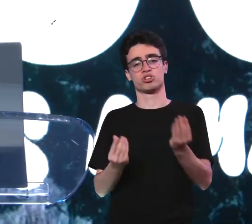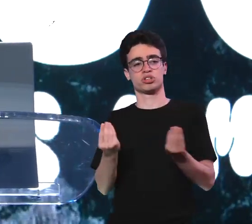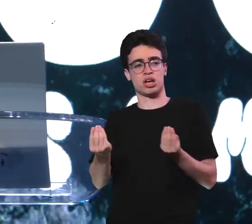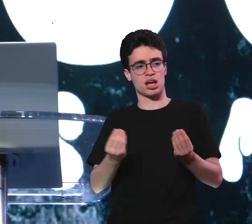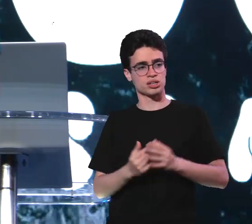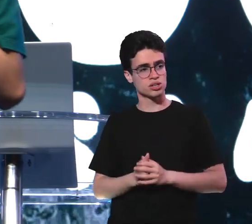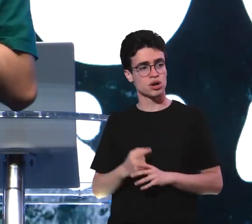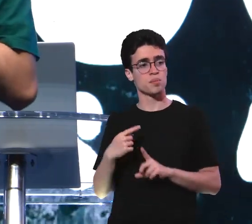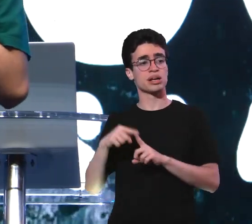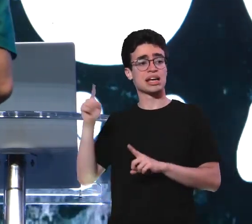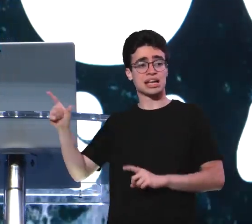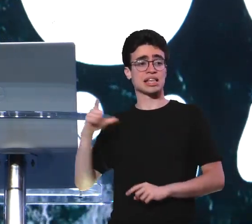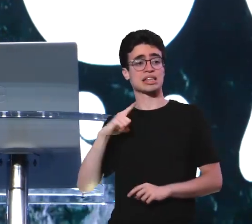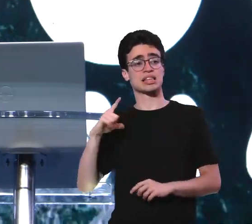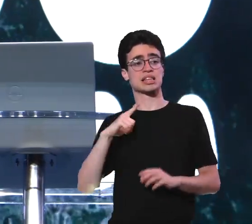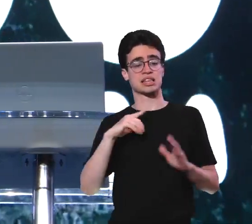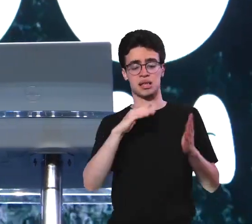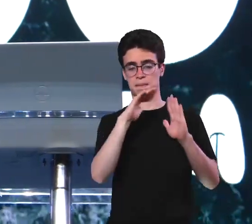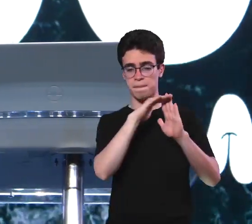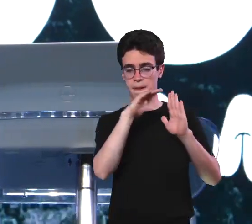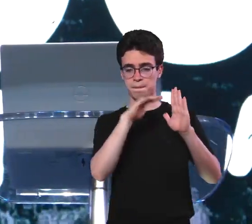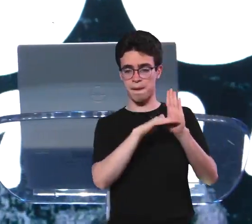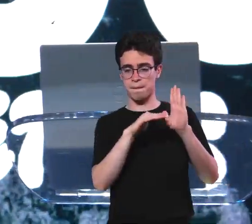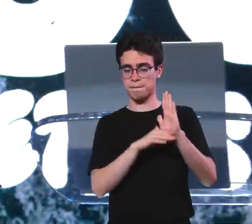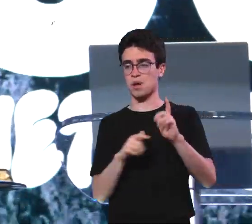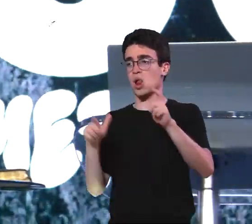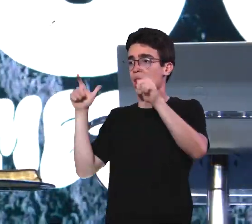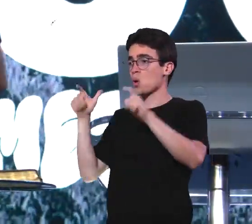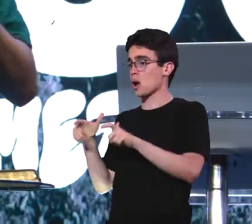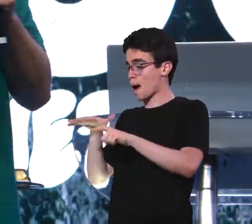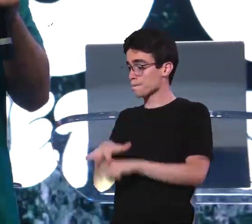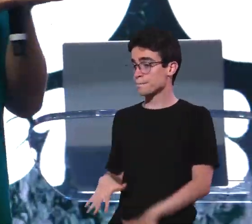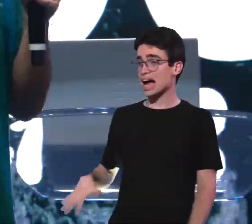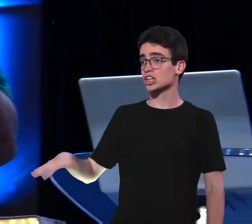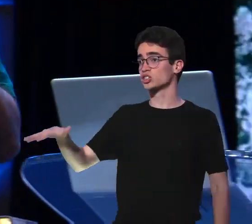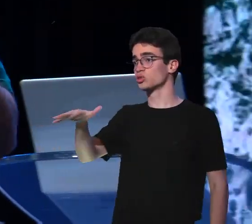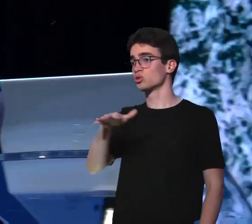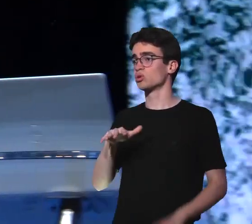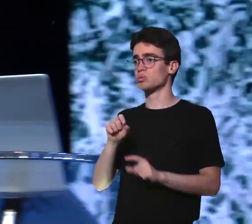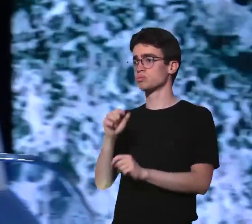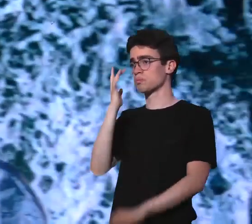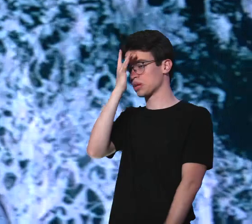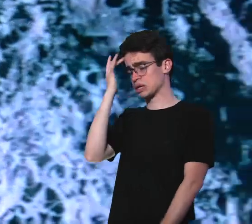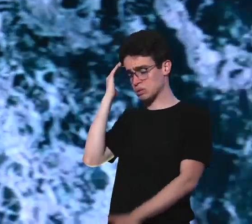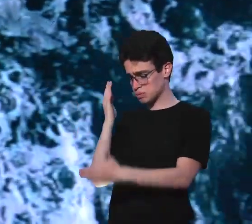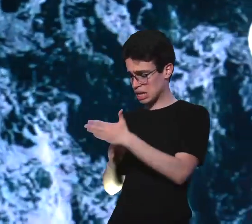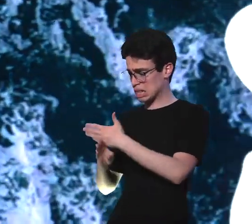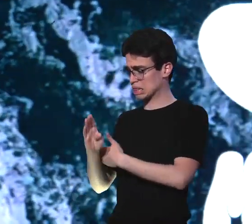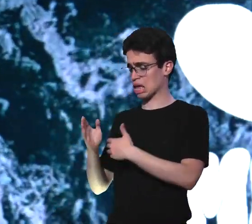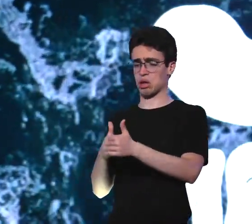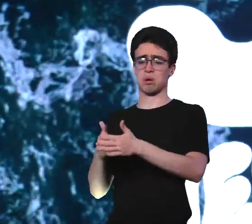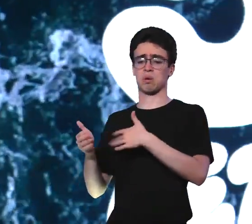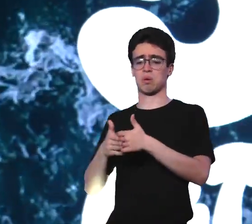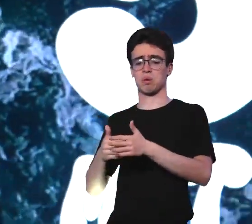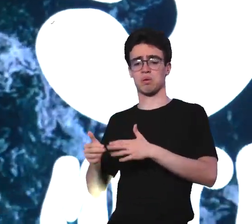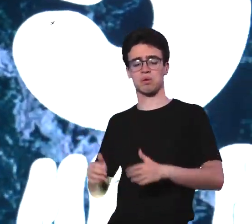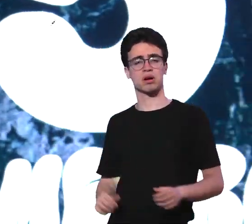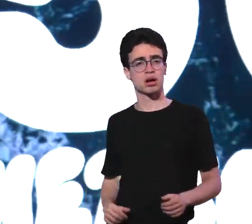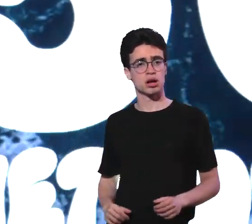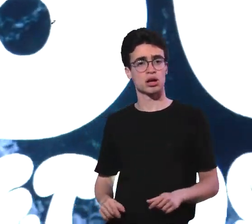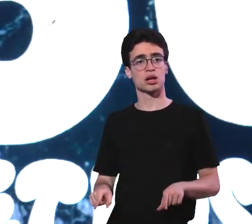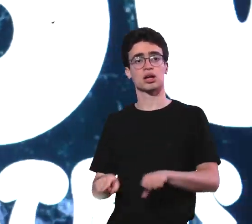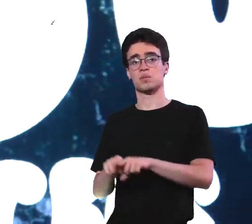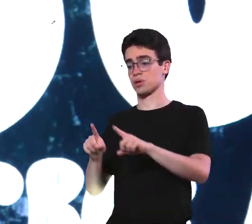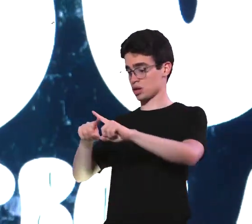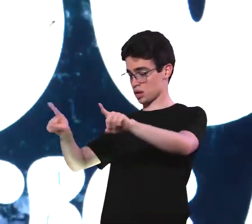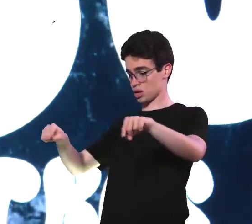era dividido em partes. Tinha o átrio ou o pátio, onde qualquer pessoa podia entrar. Tinha a ala